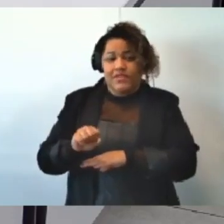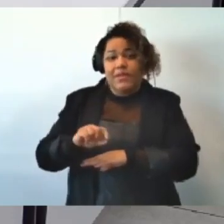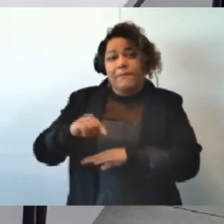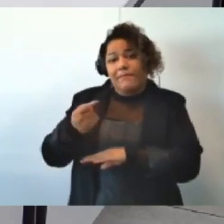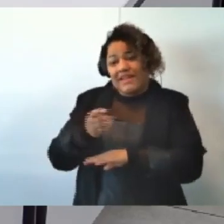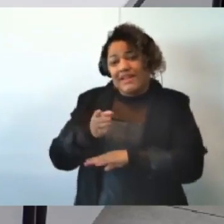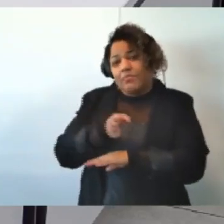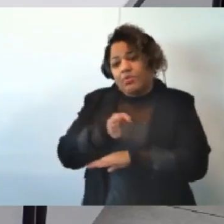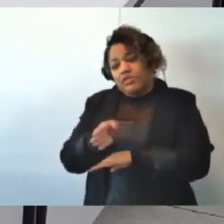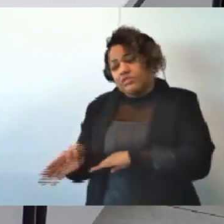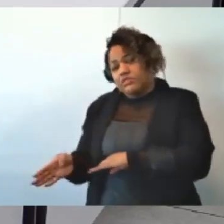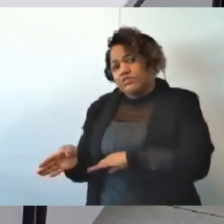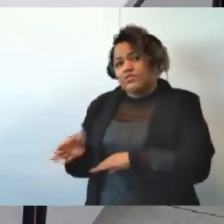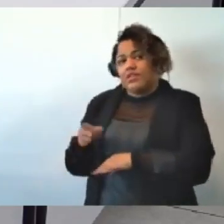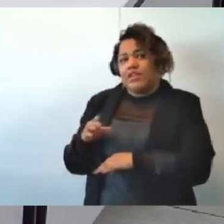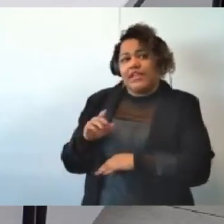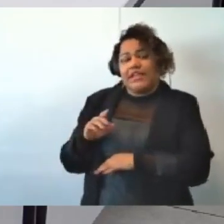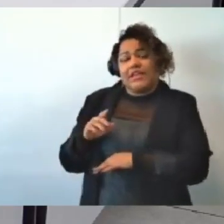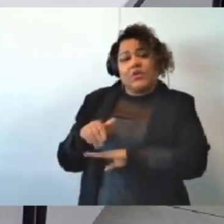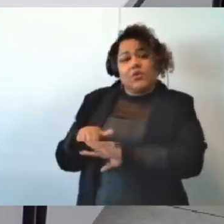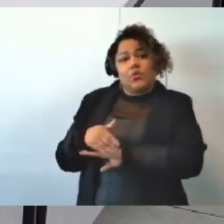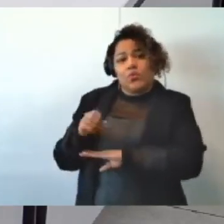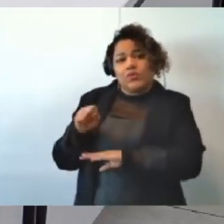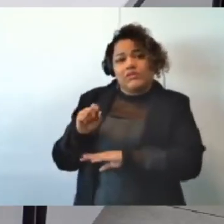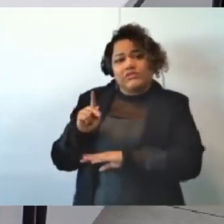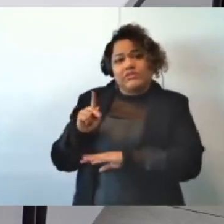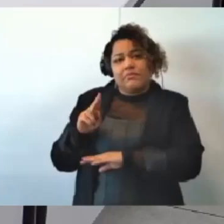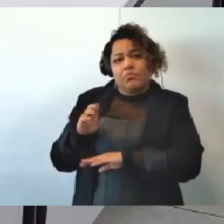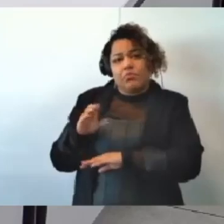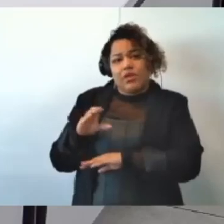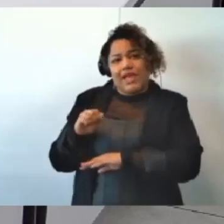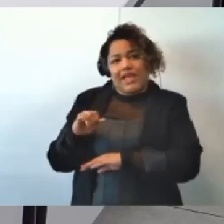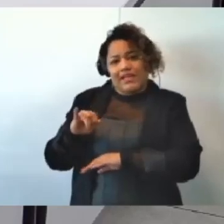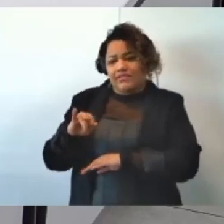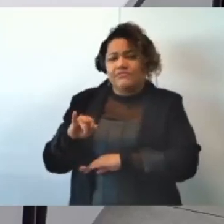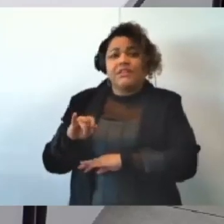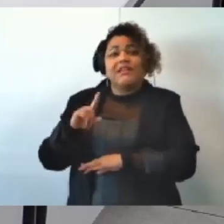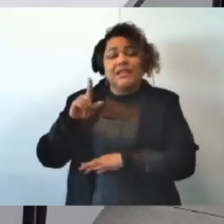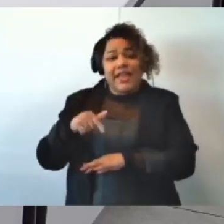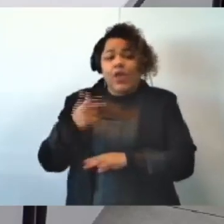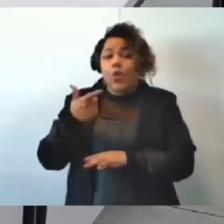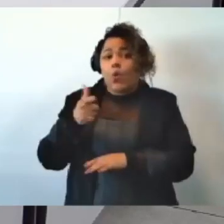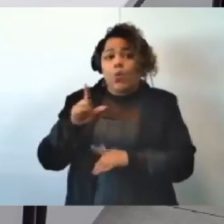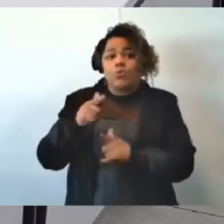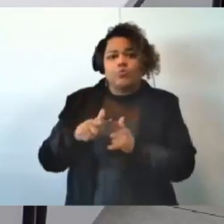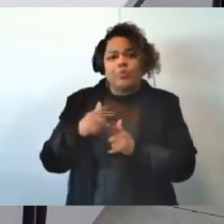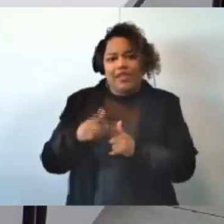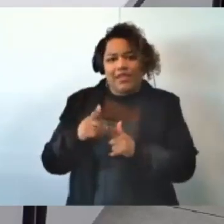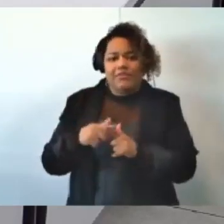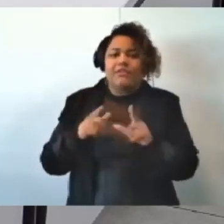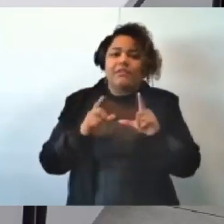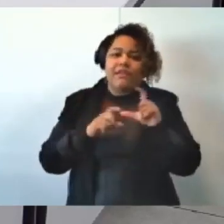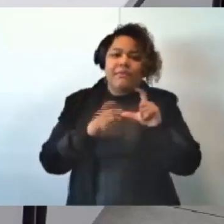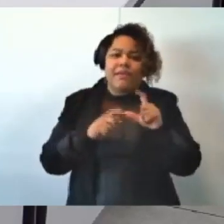Quer dizer, um outro problema que a BH Trans está causando para a gente. Além disso,